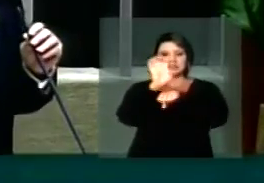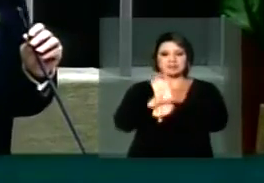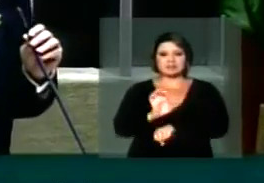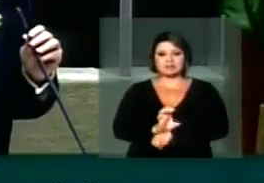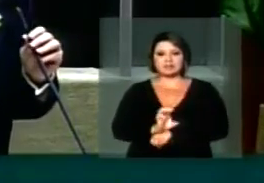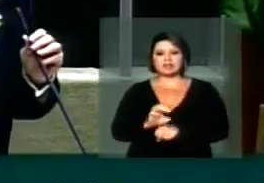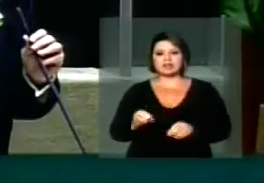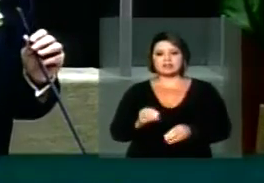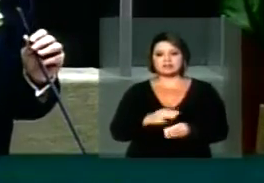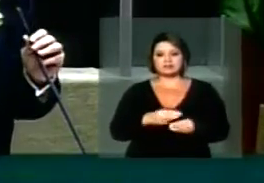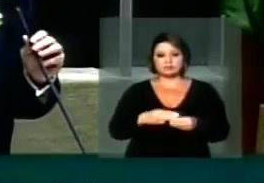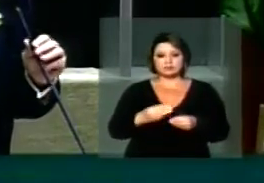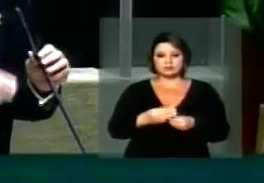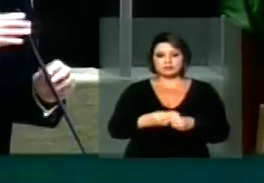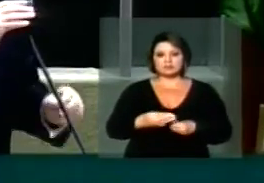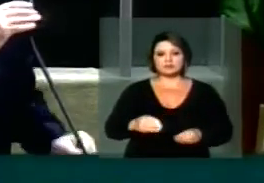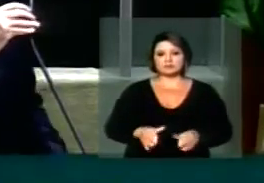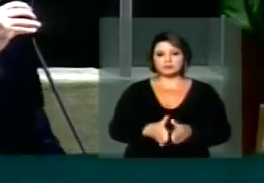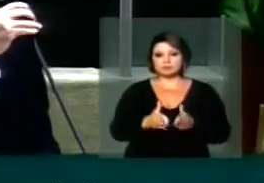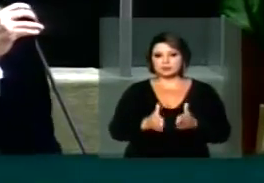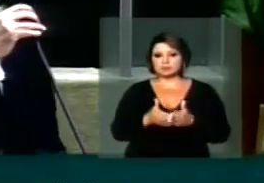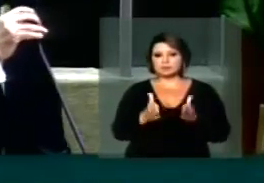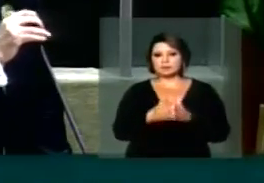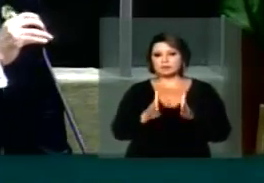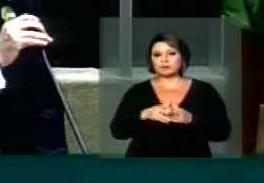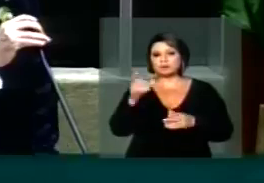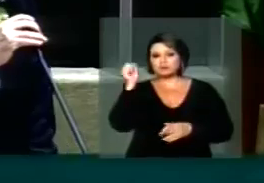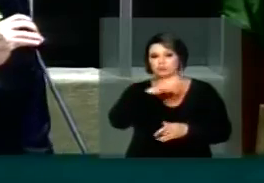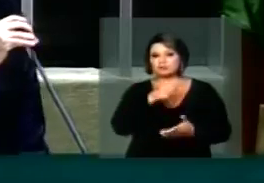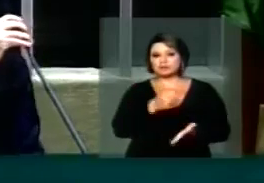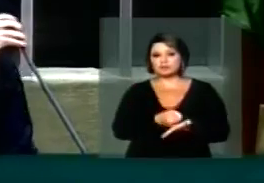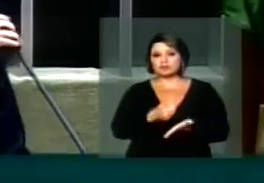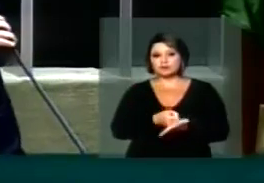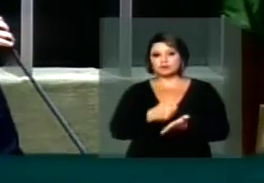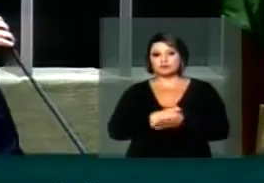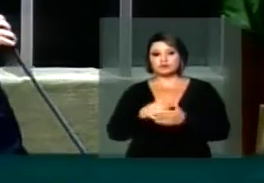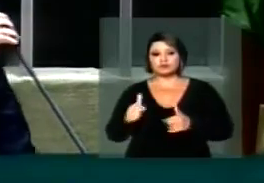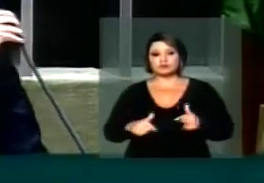que passa, mais pobres e sem condições de cumprir as suas obrigações.